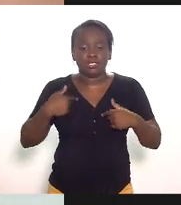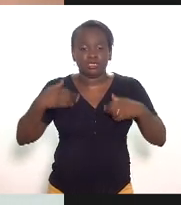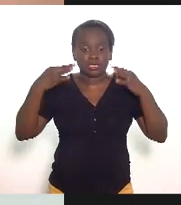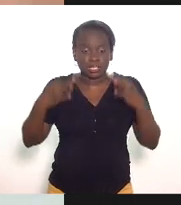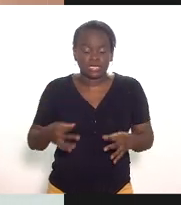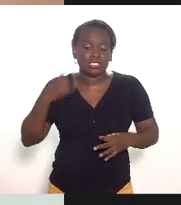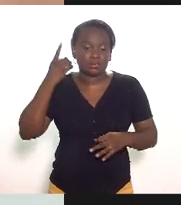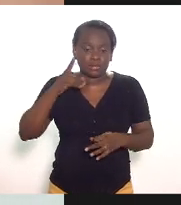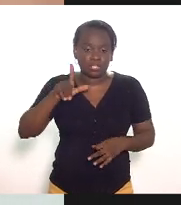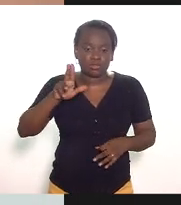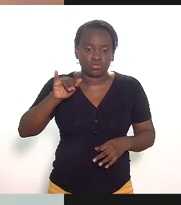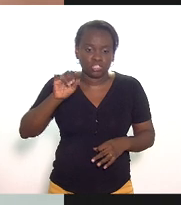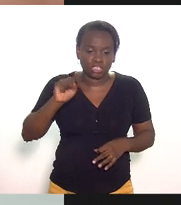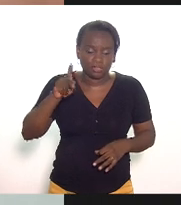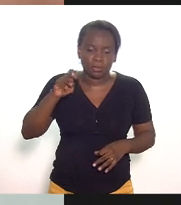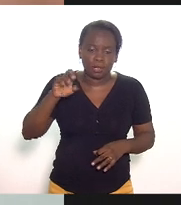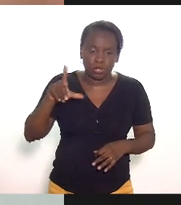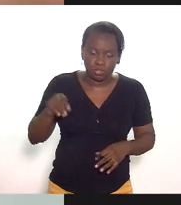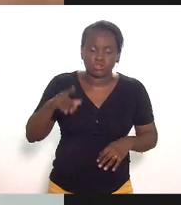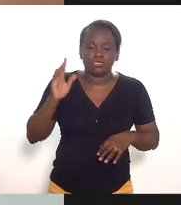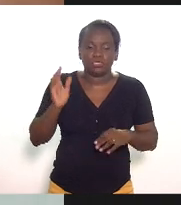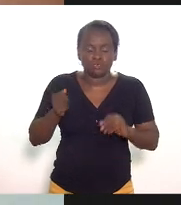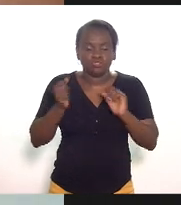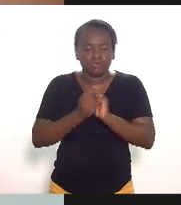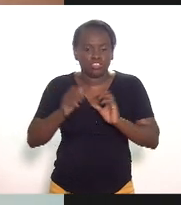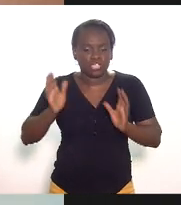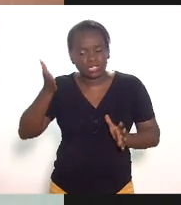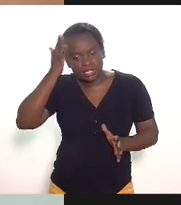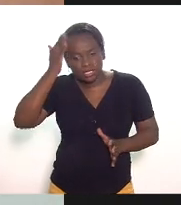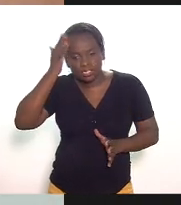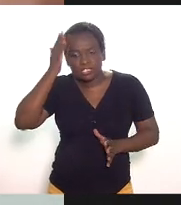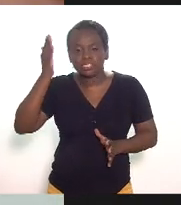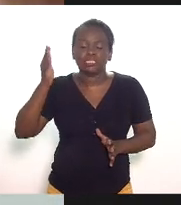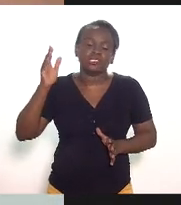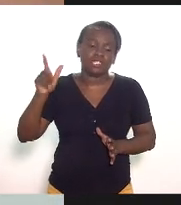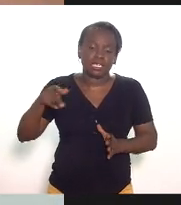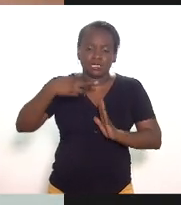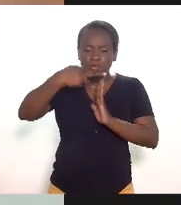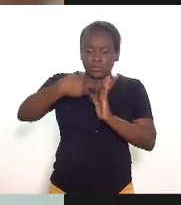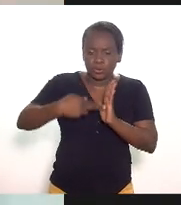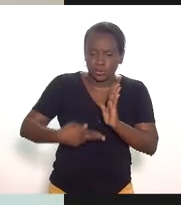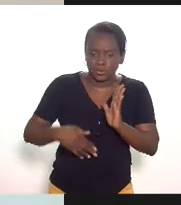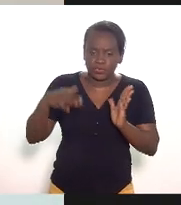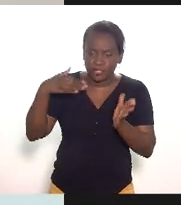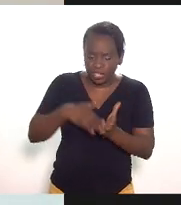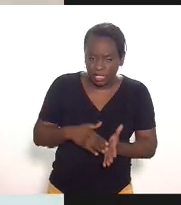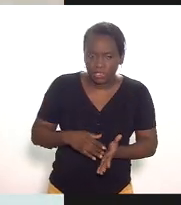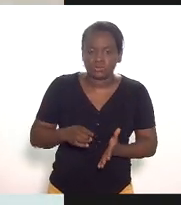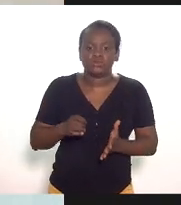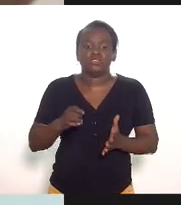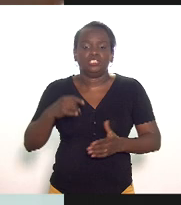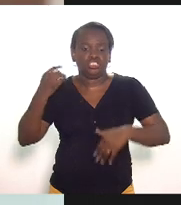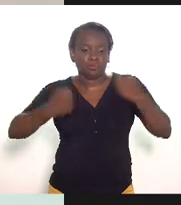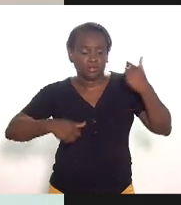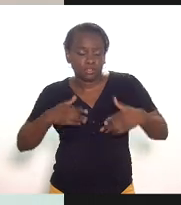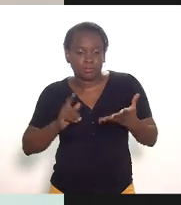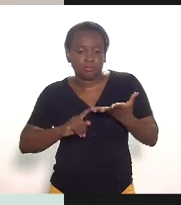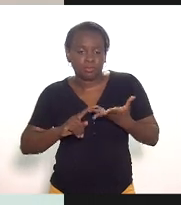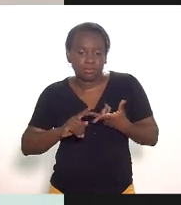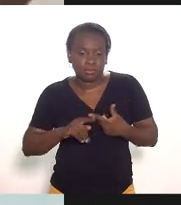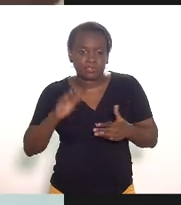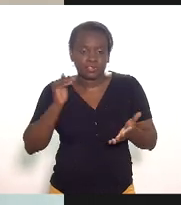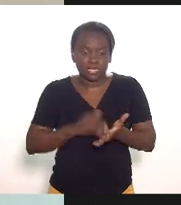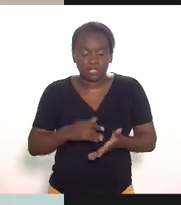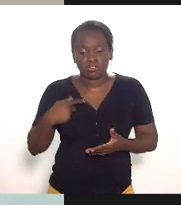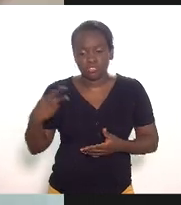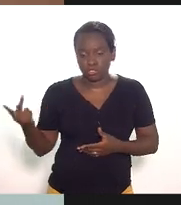deputado Spau já formulou, e eu tive o conhecimento, né, do seu relatório final, né, das alegações finais, como